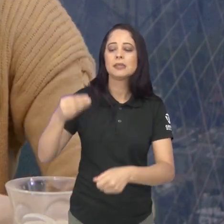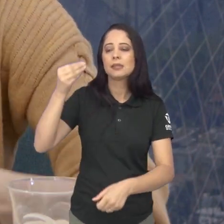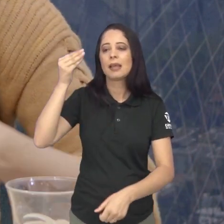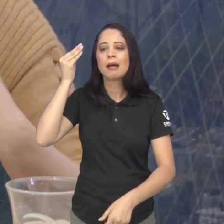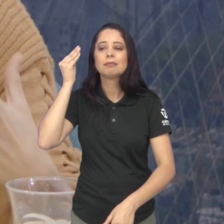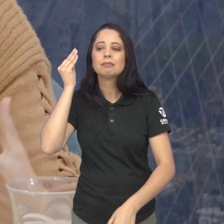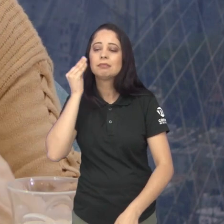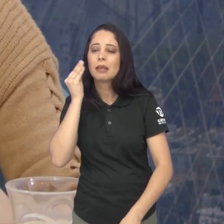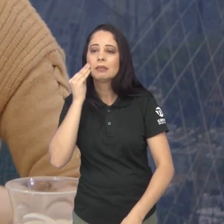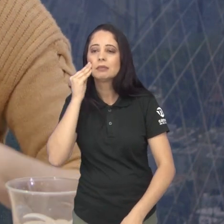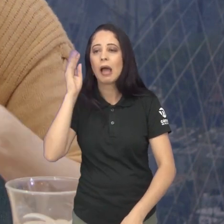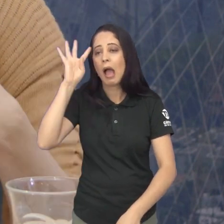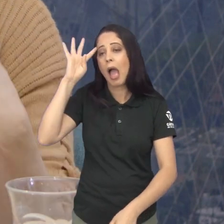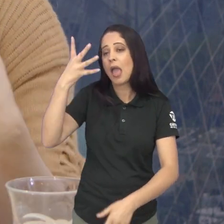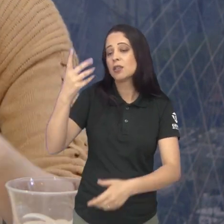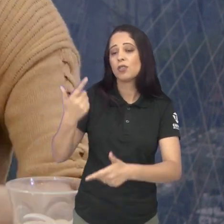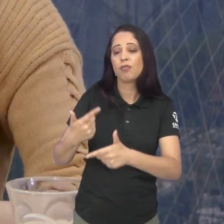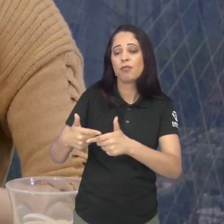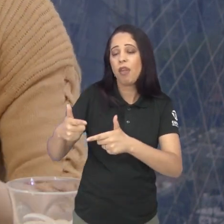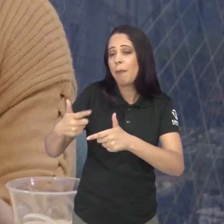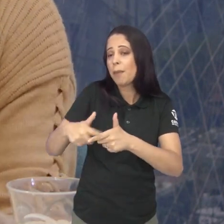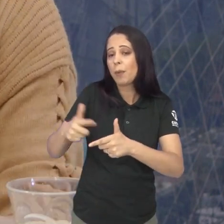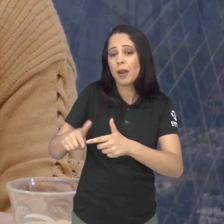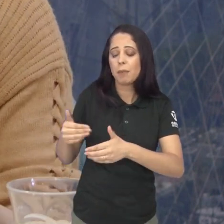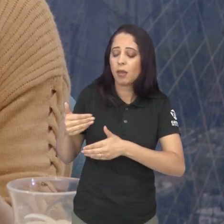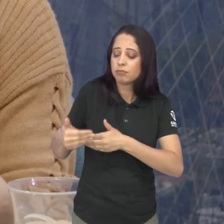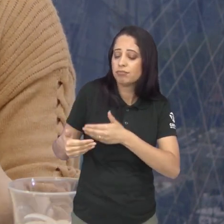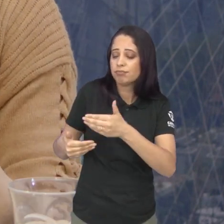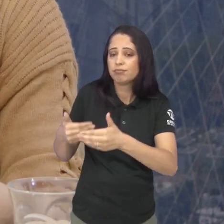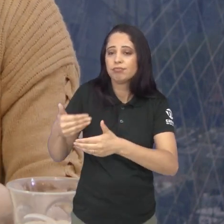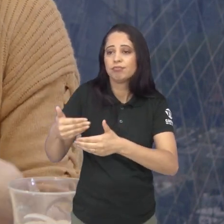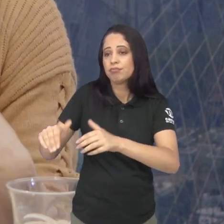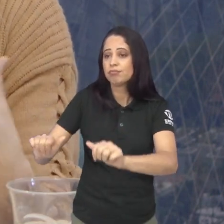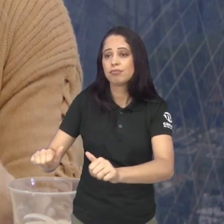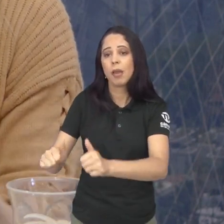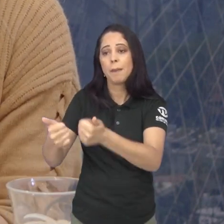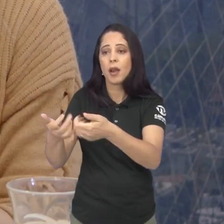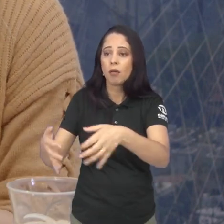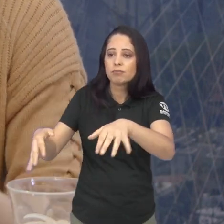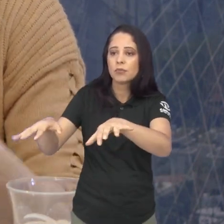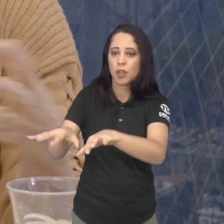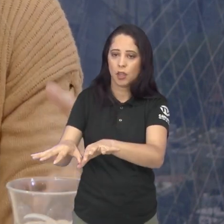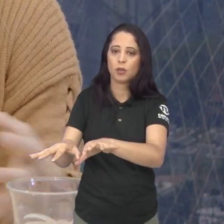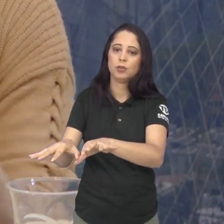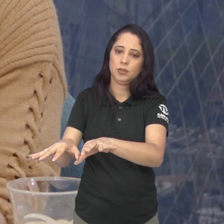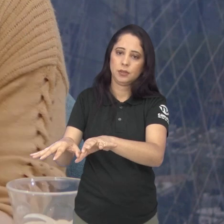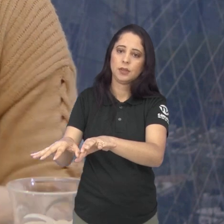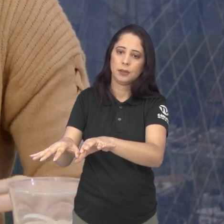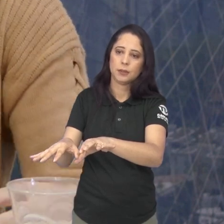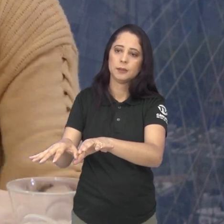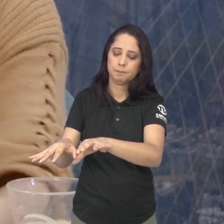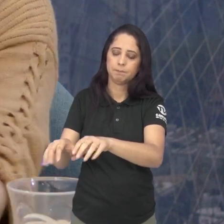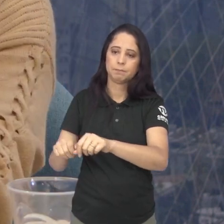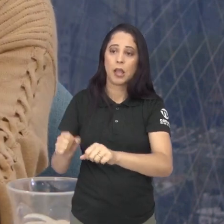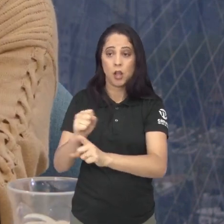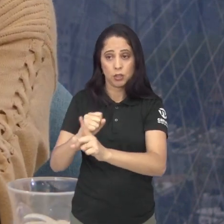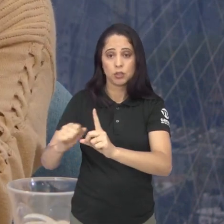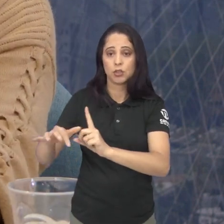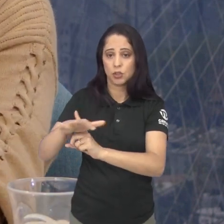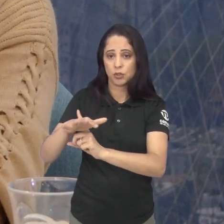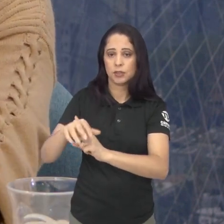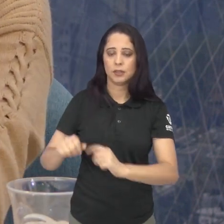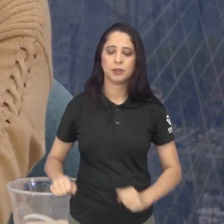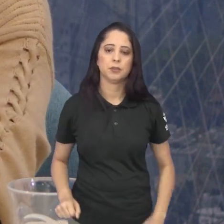tentar trazer outras soluções para a gente cada dia ir ganhando mais um espacinho e melhorando essa inclusão de todas as crianças em todos esses ambientes